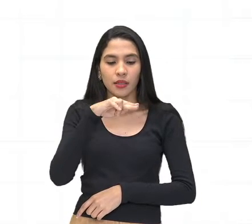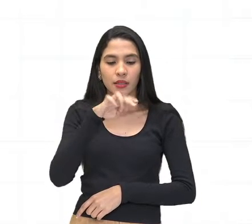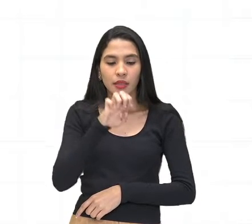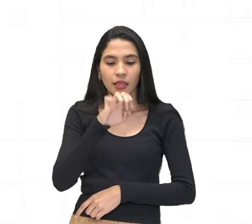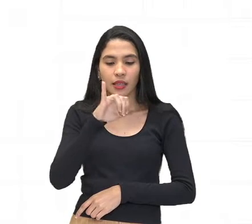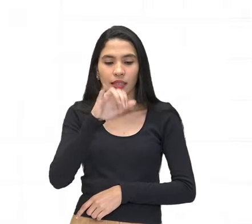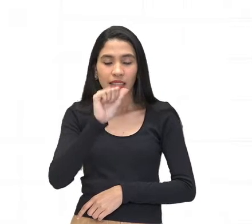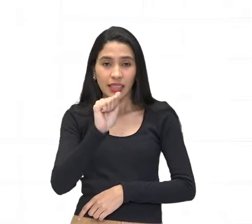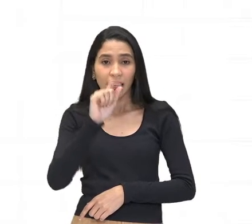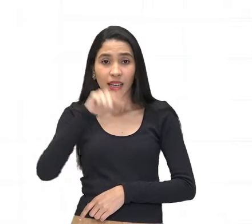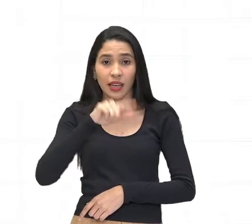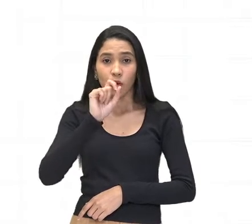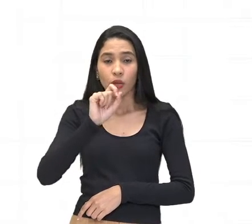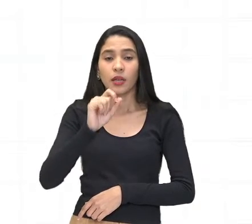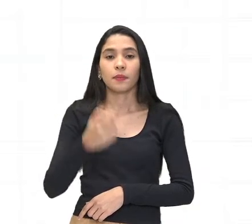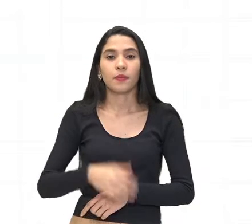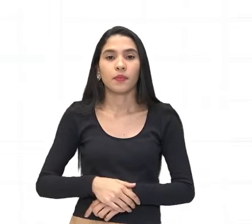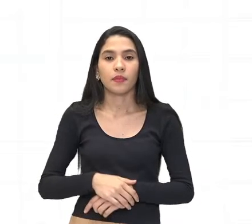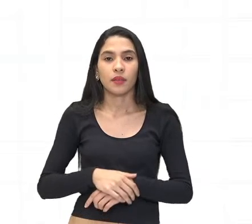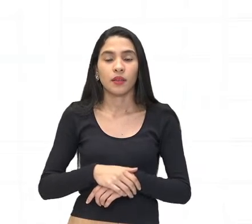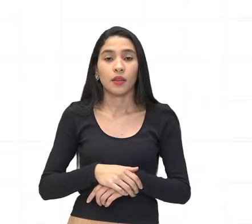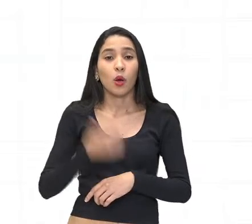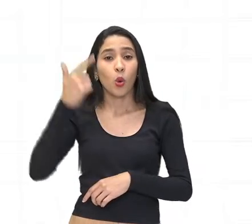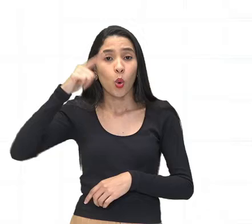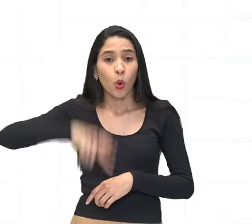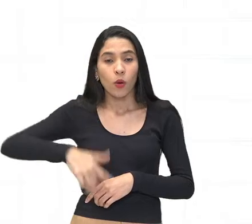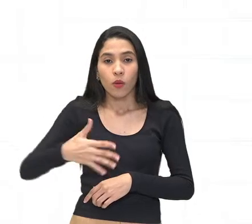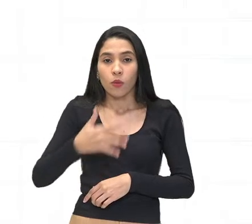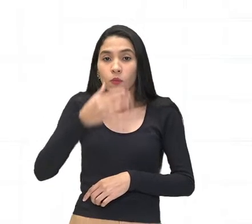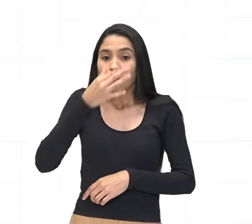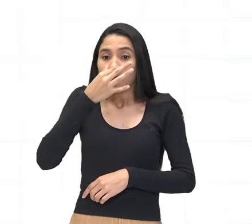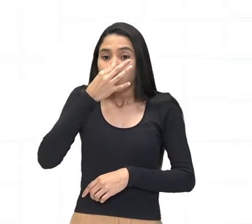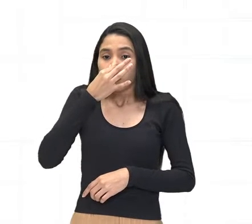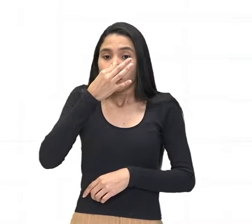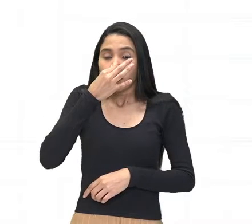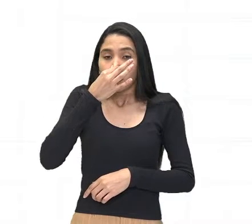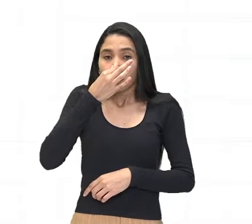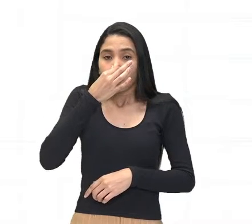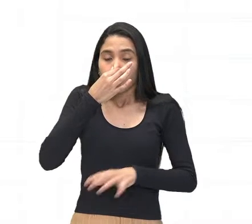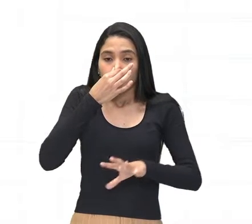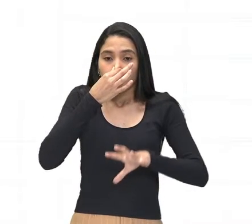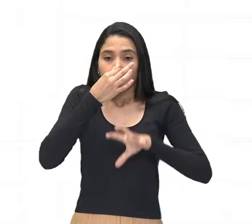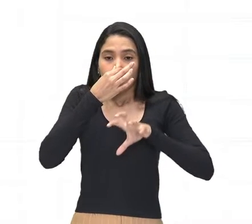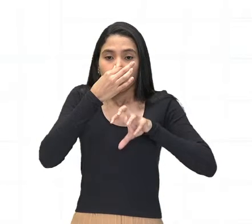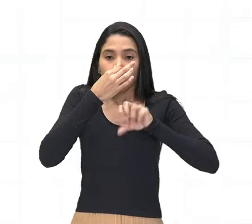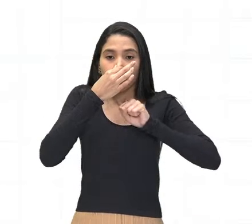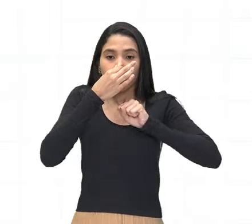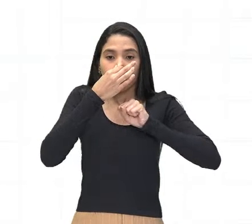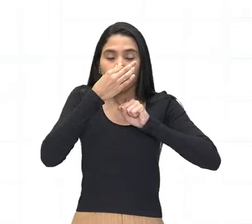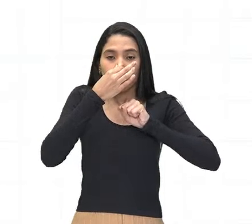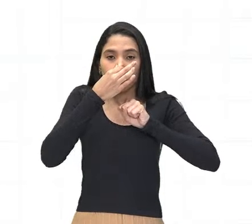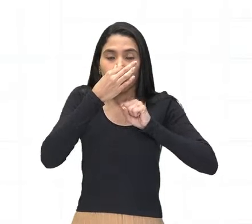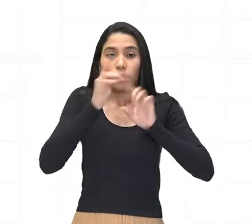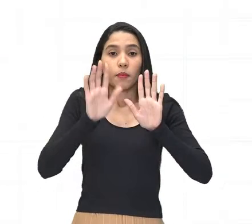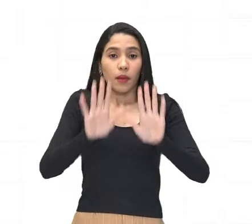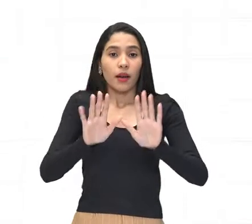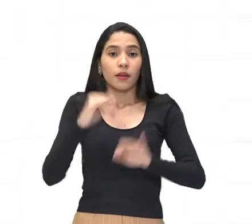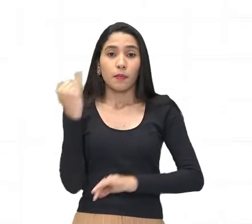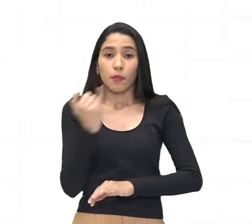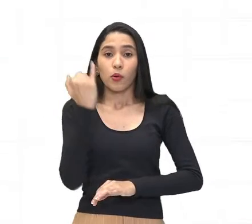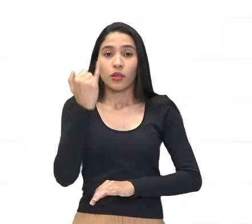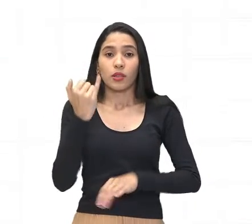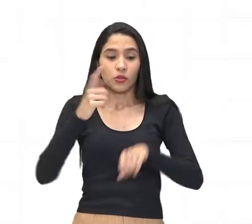eles conseguem prender a respiração por um tempo, né? Mas é importante saber que